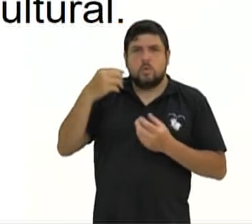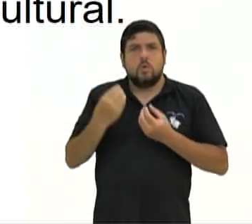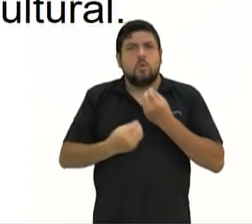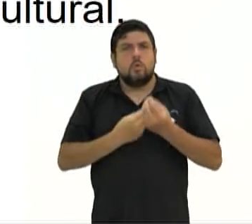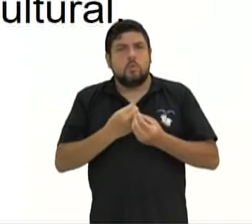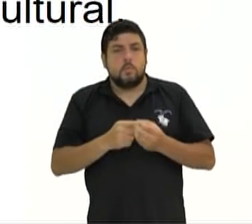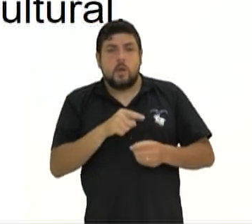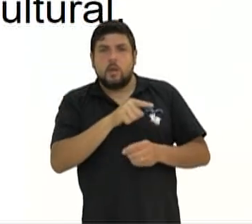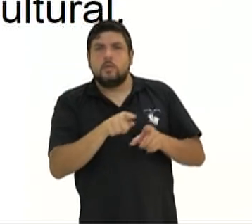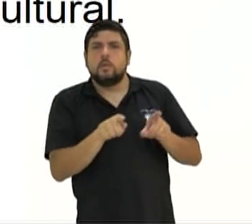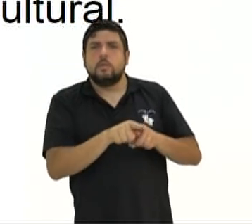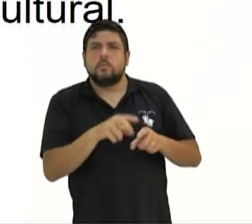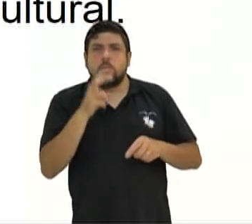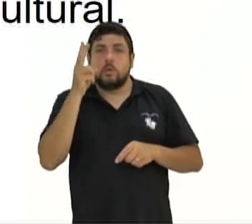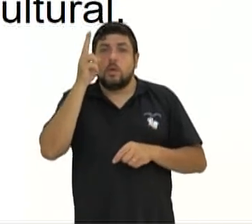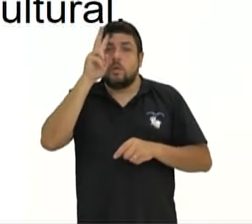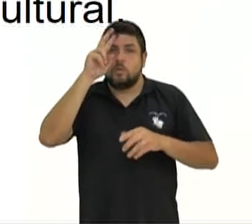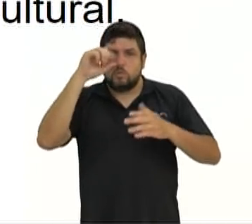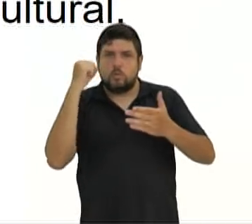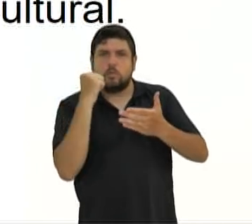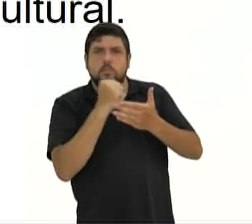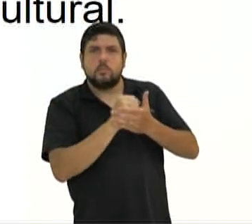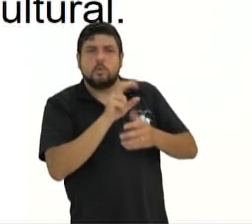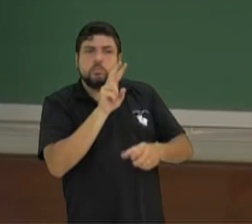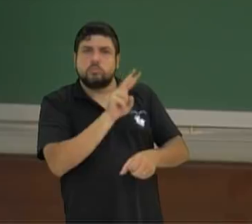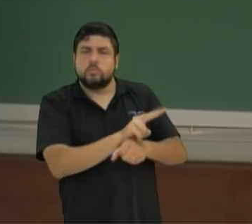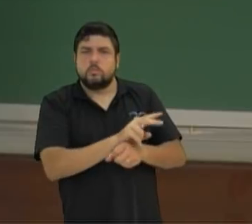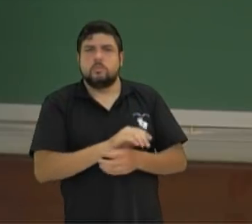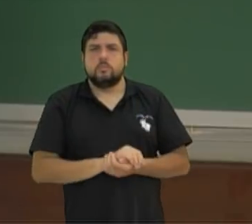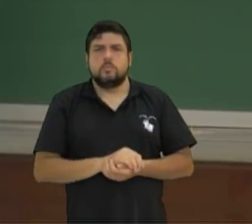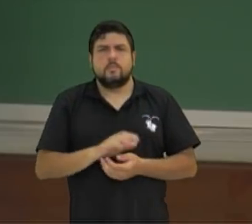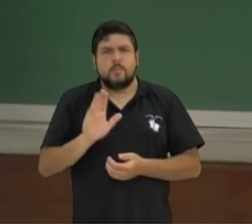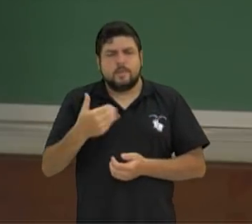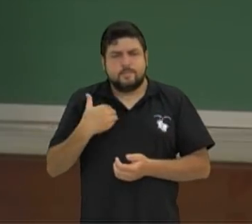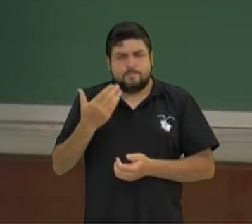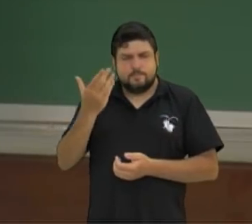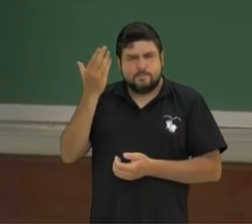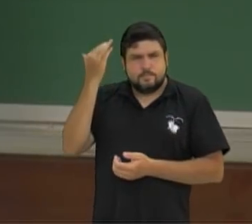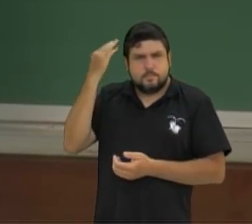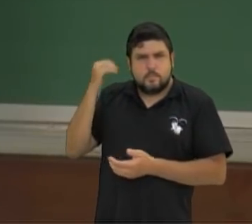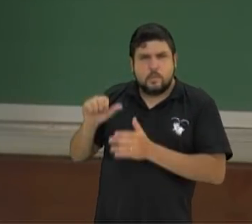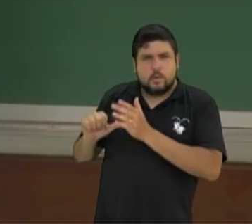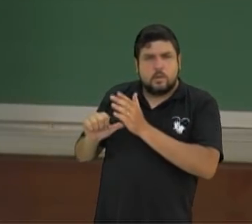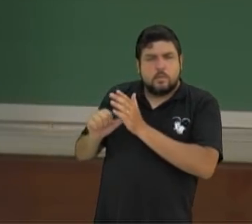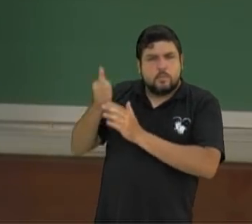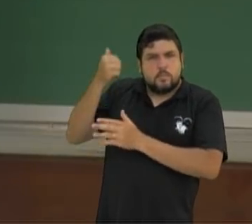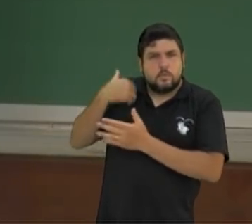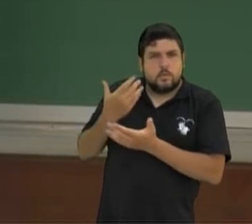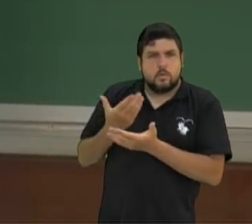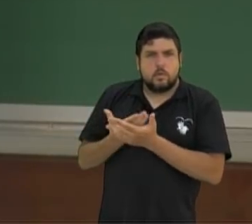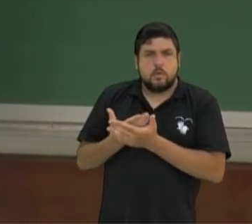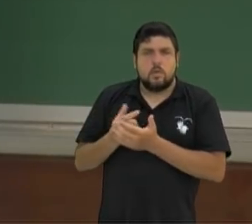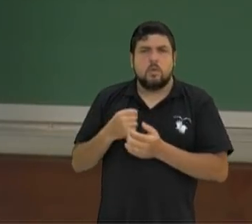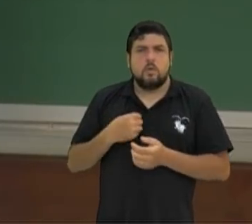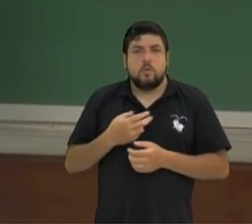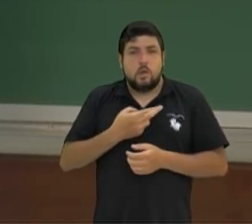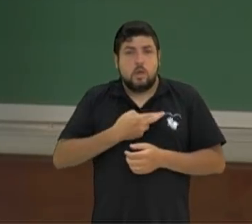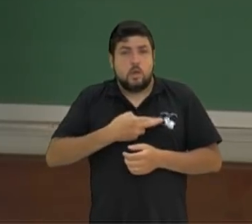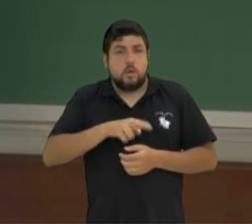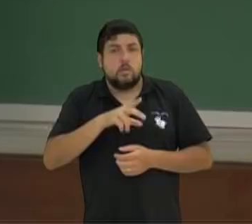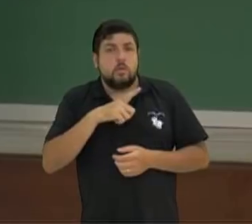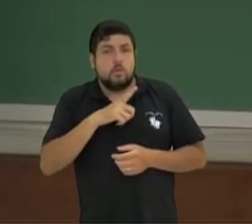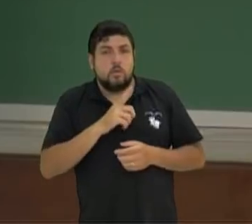patrimônio histórico e cultural da humanidade. Estudamos isso nas nossas primeiras aulas, que todas as religiões possuem lugares